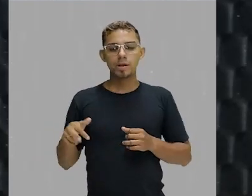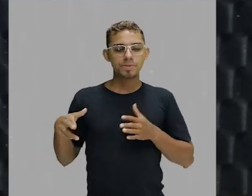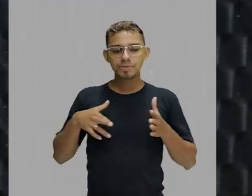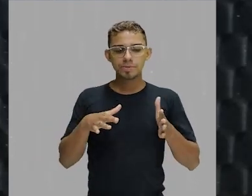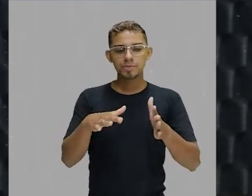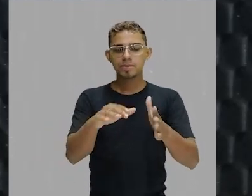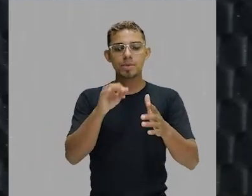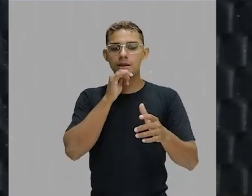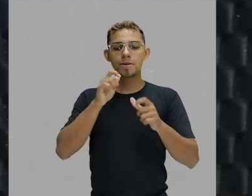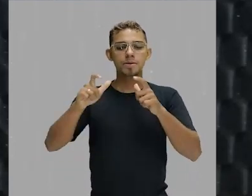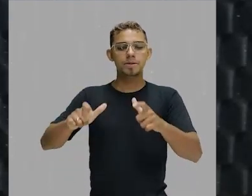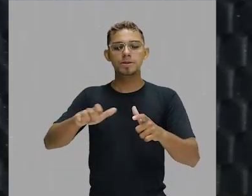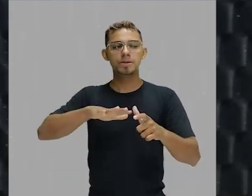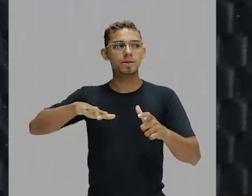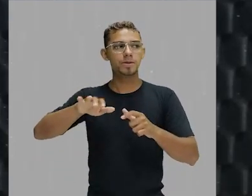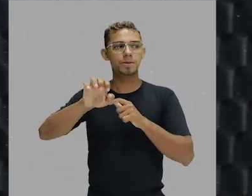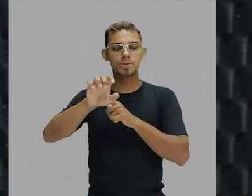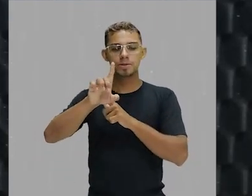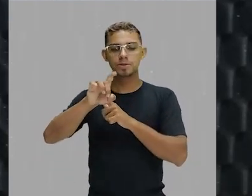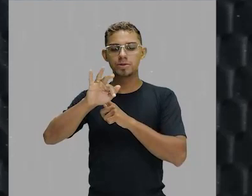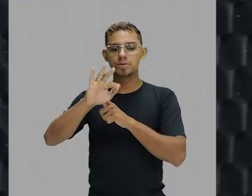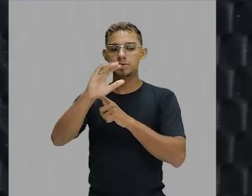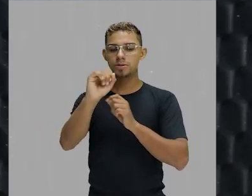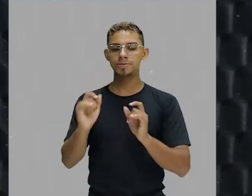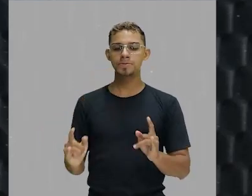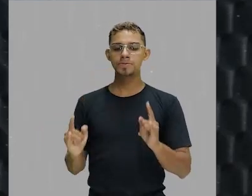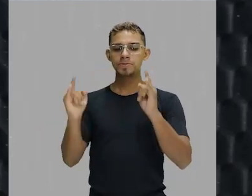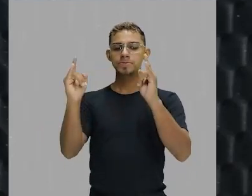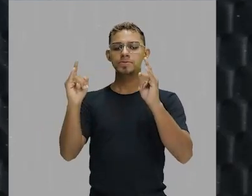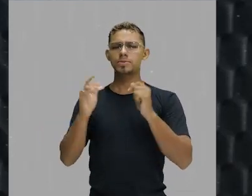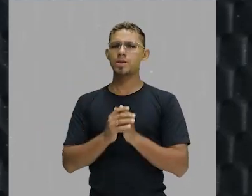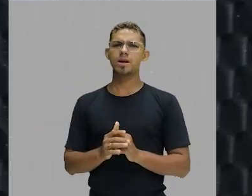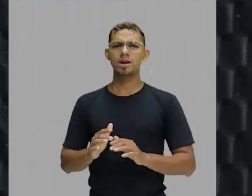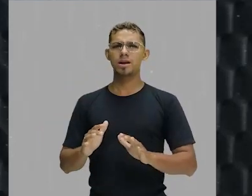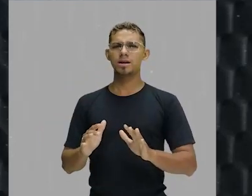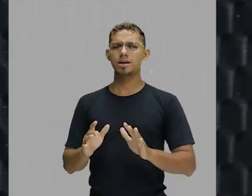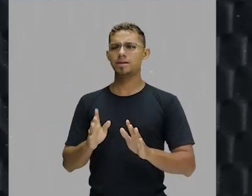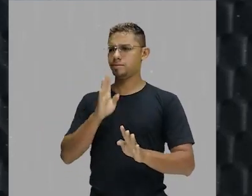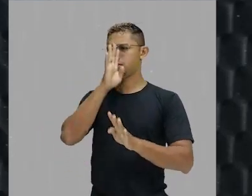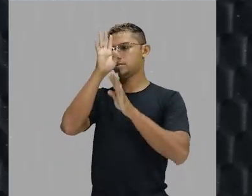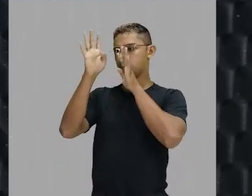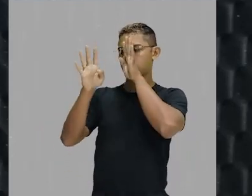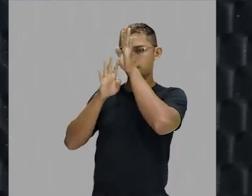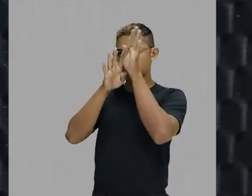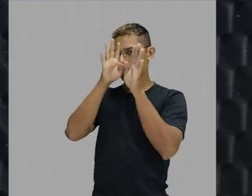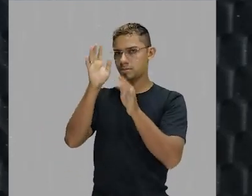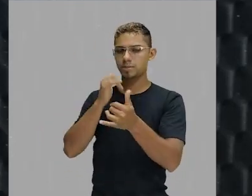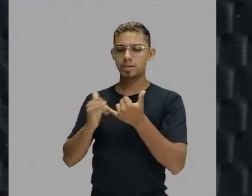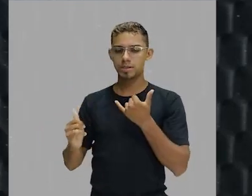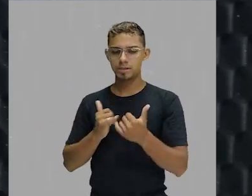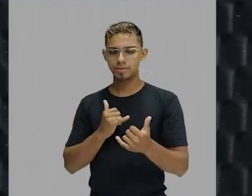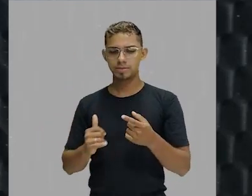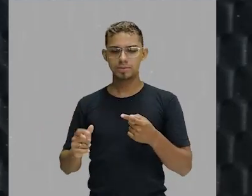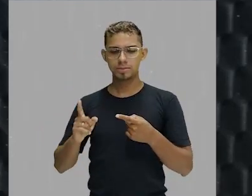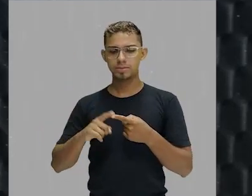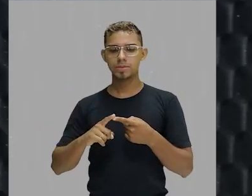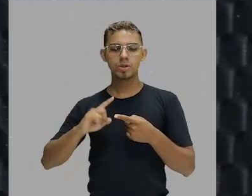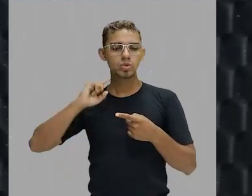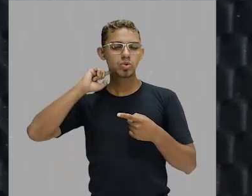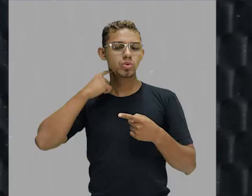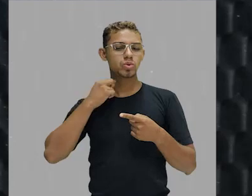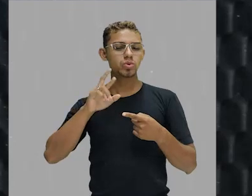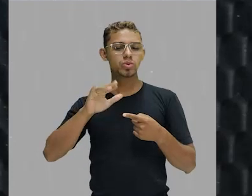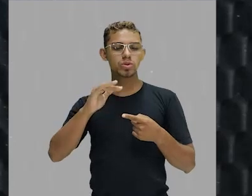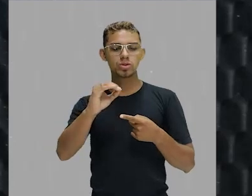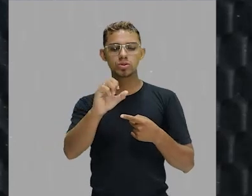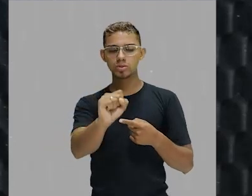né, terrenos, edifícios. Eu sujo um rio, professor, isso parece muito efêmero. Não, não tem nada de efêmero. Né? Quem tem locais, que nasceram em locais onde